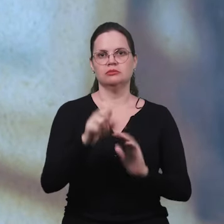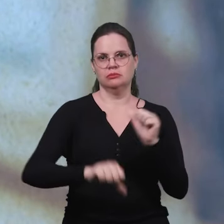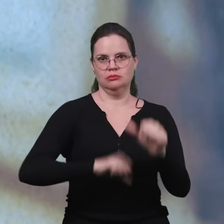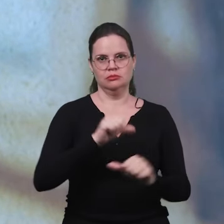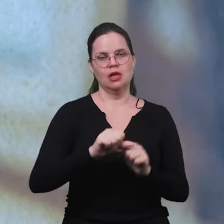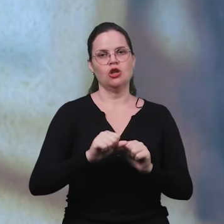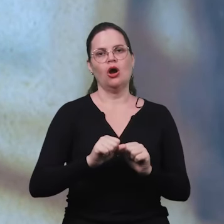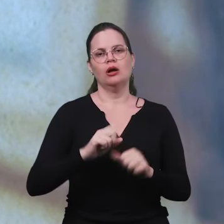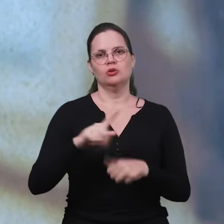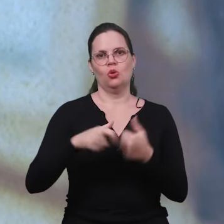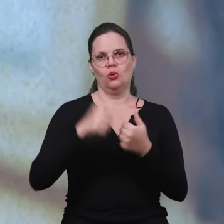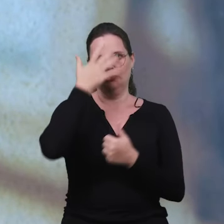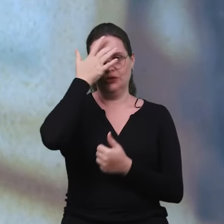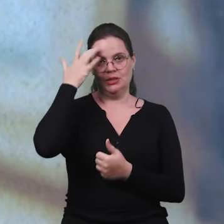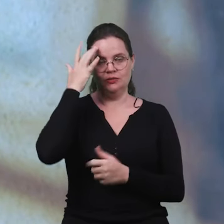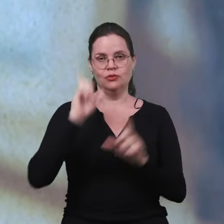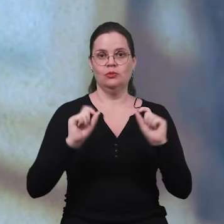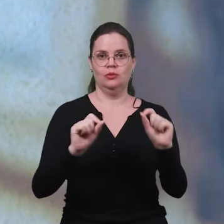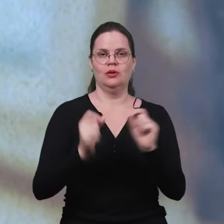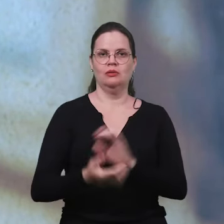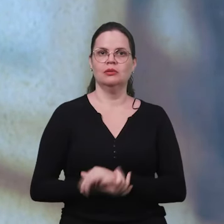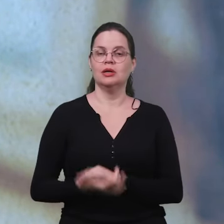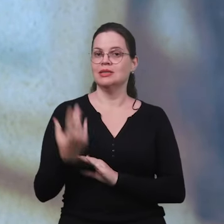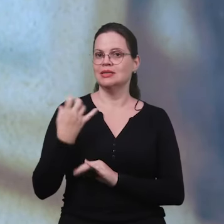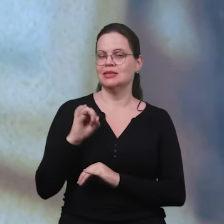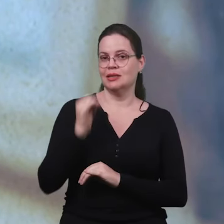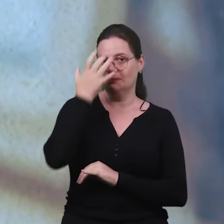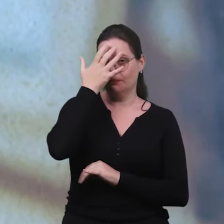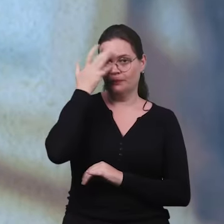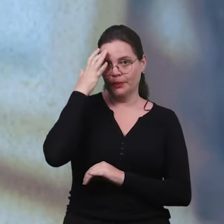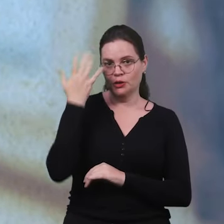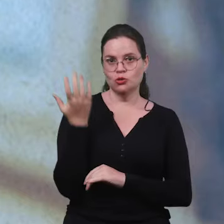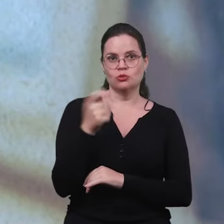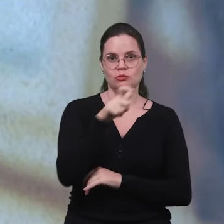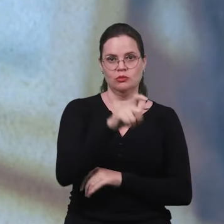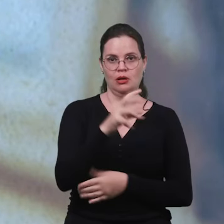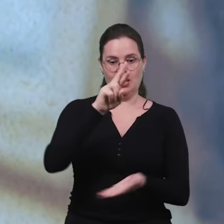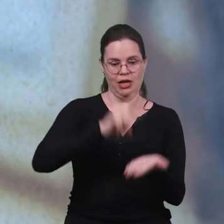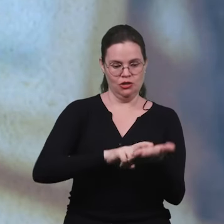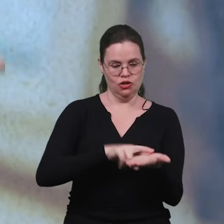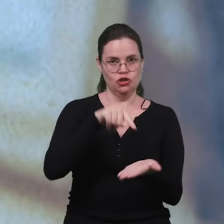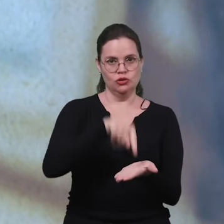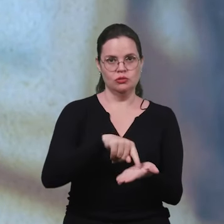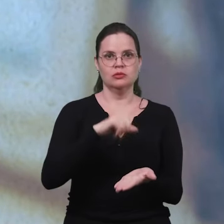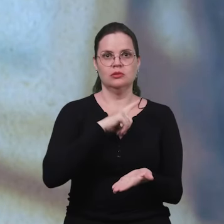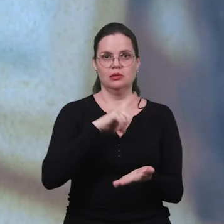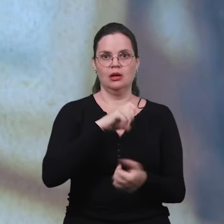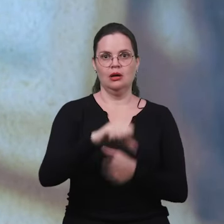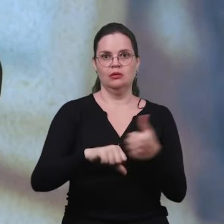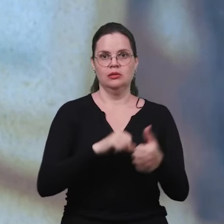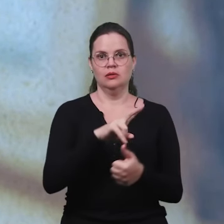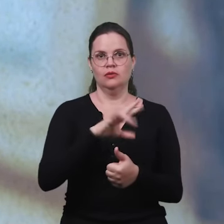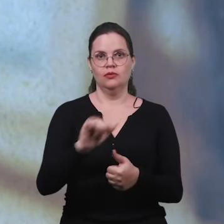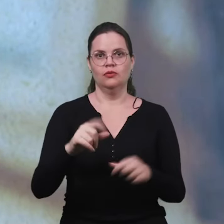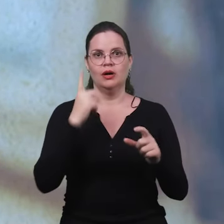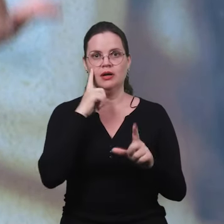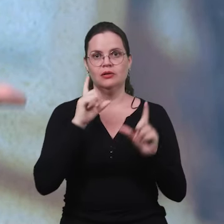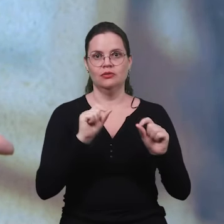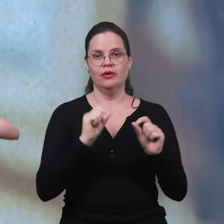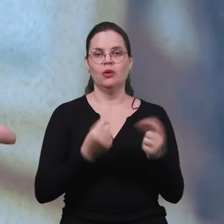Civil vai fazer o quê? A pessoa que tiver união estável registrada vai ter uma alteração, vai passar a ter o estado civil